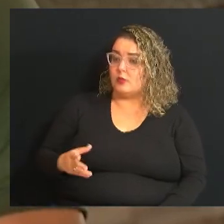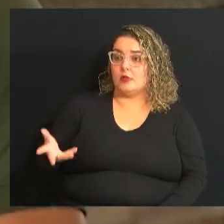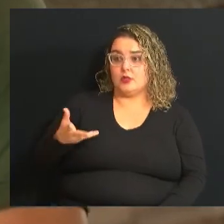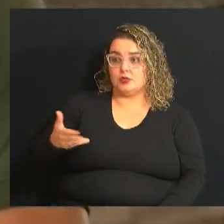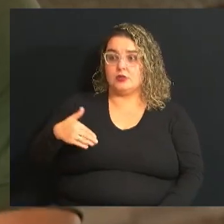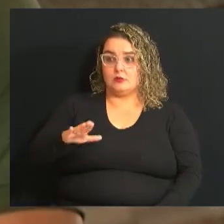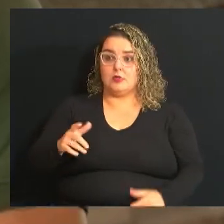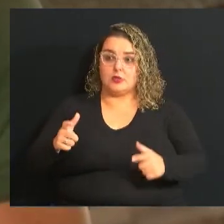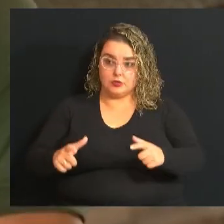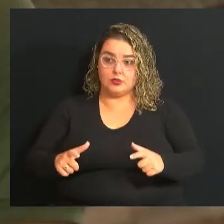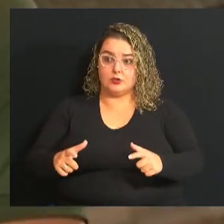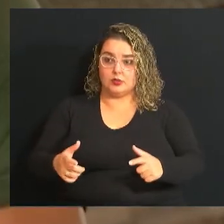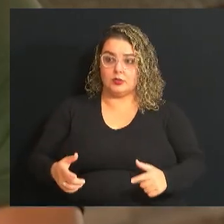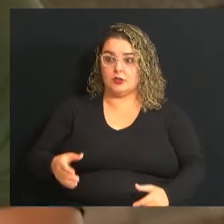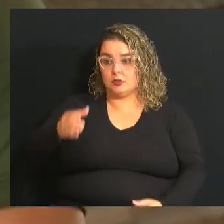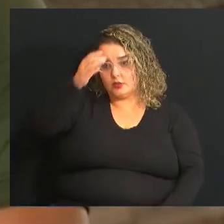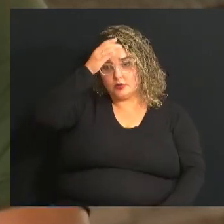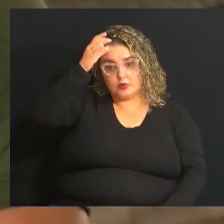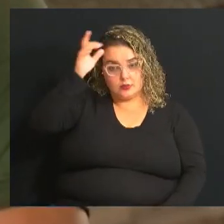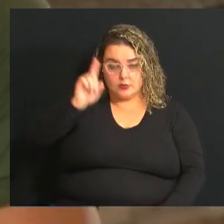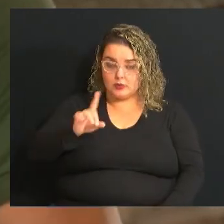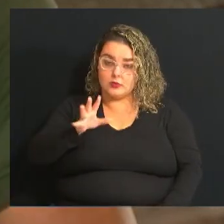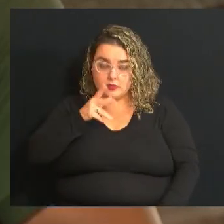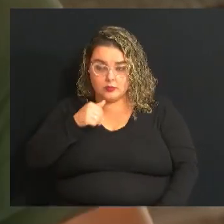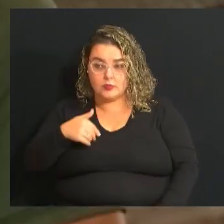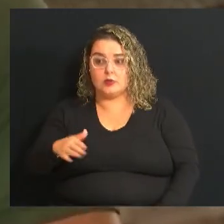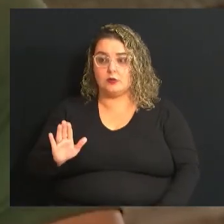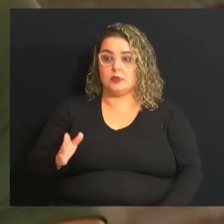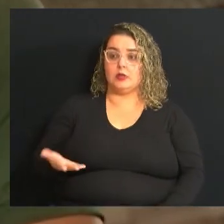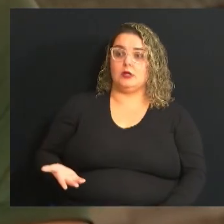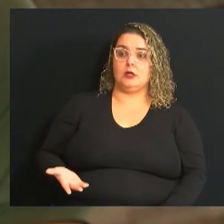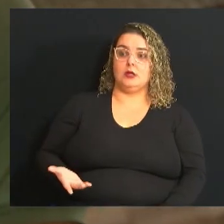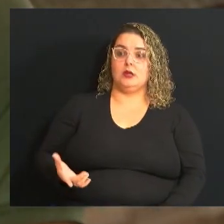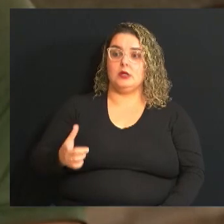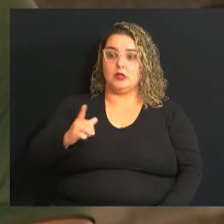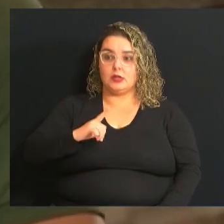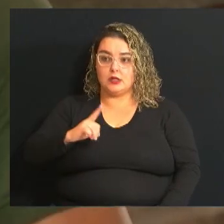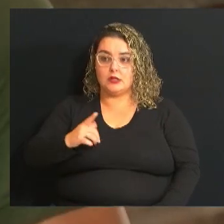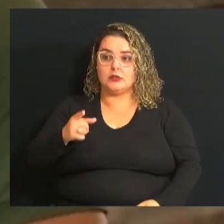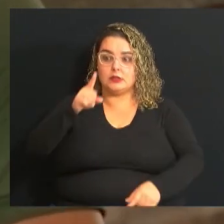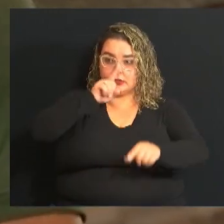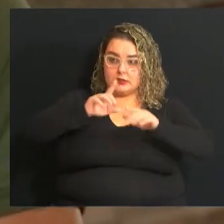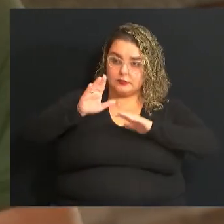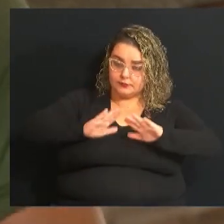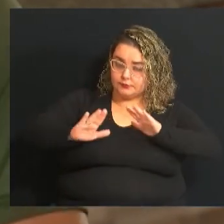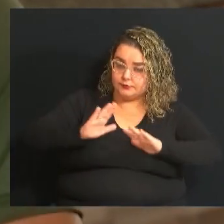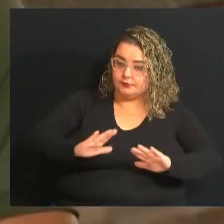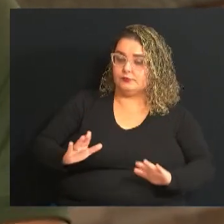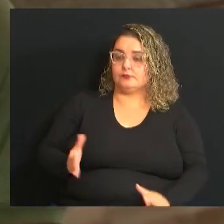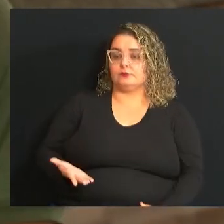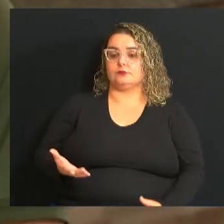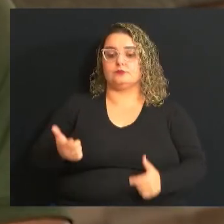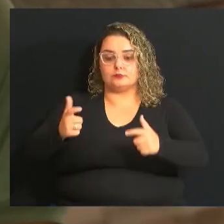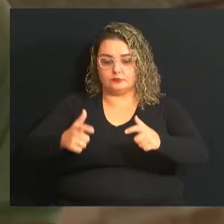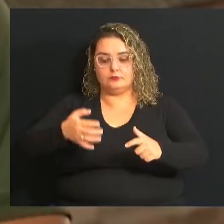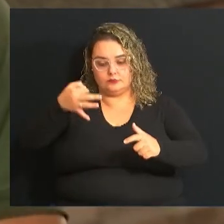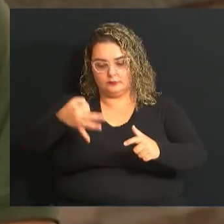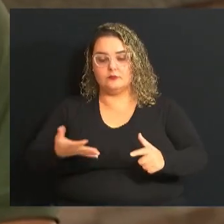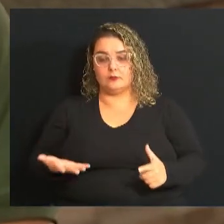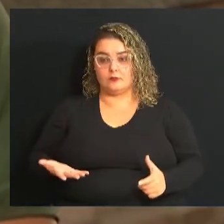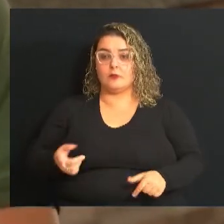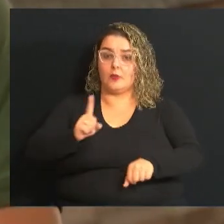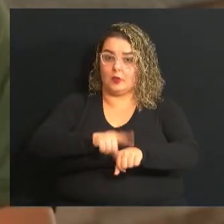vende lingerie, vende cosméticos por catálogo, você pode cancelar. Além disso, que você